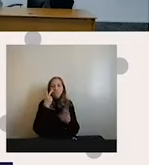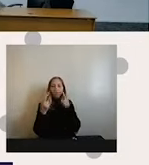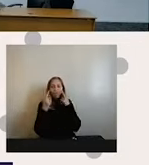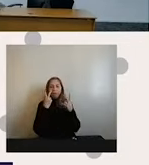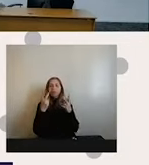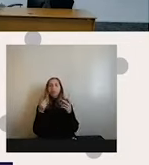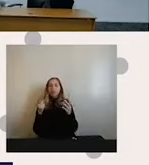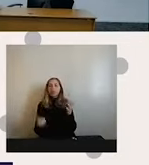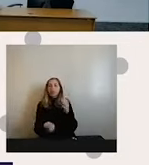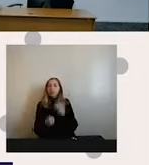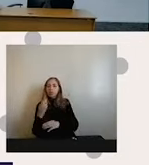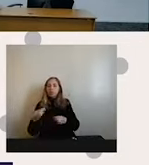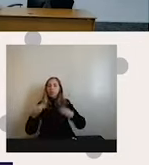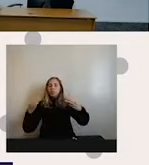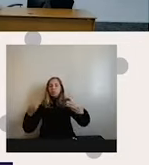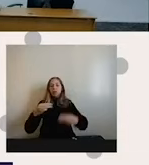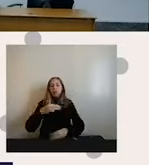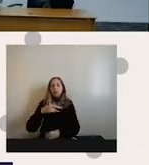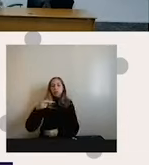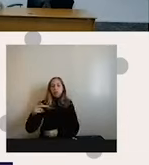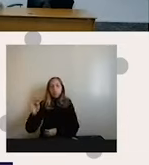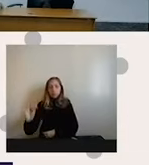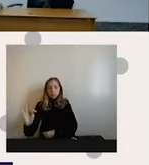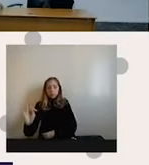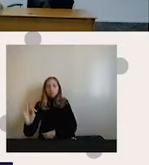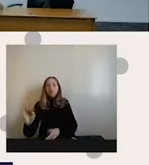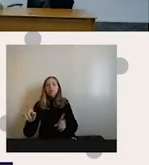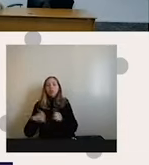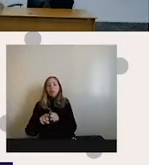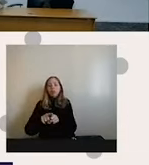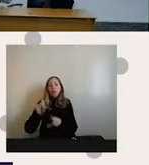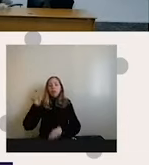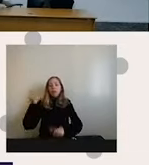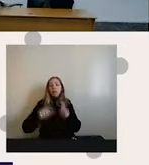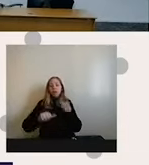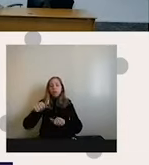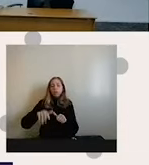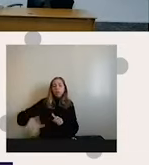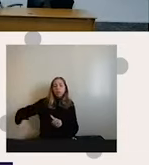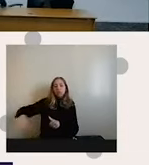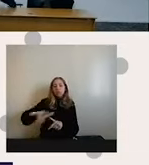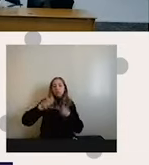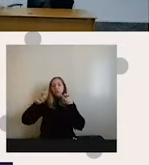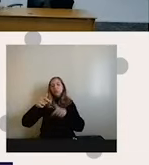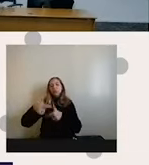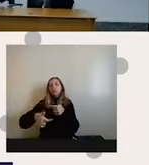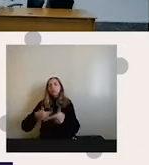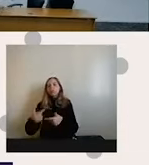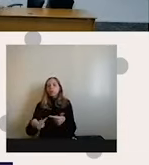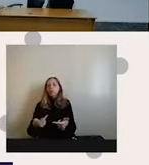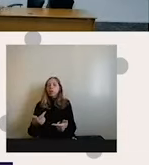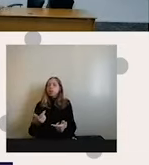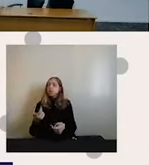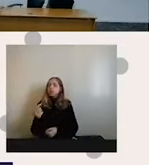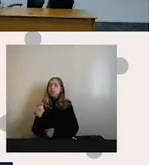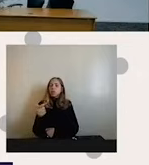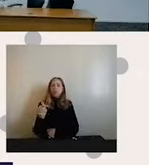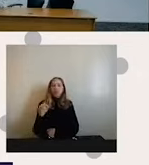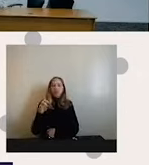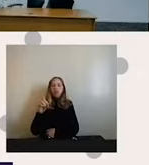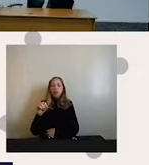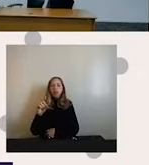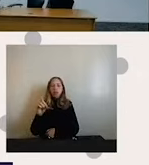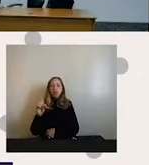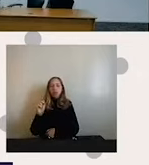Trabalho. As análises ergonômicas do trabalho, atualmente, não têm dados psicossociais. PGR, vamos ver se